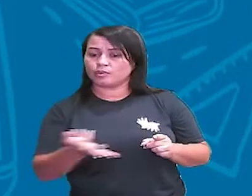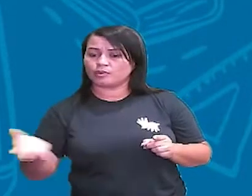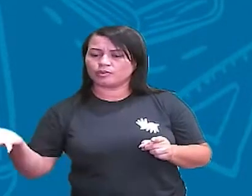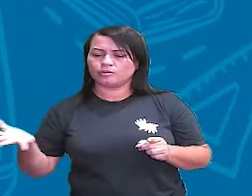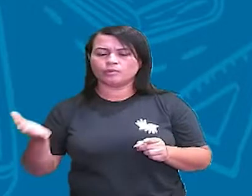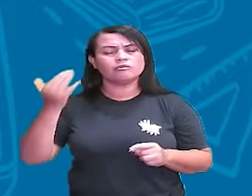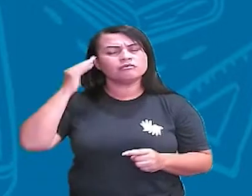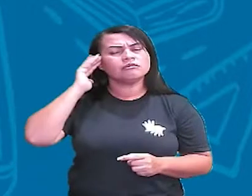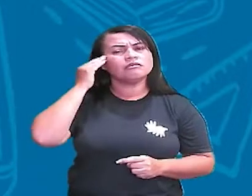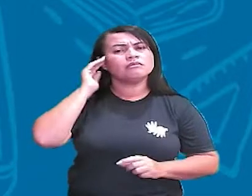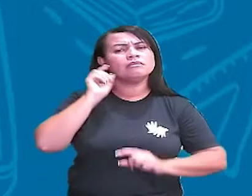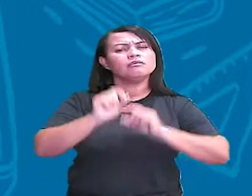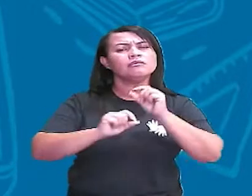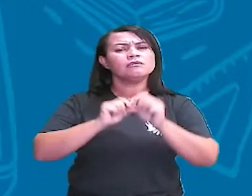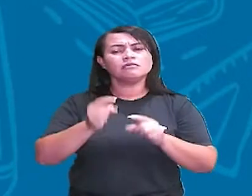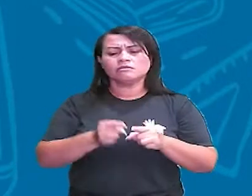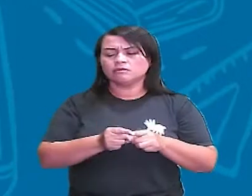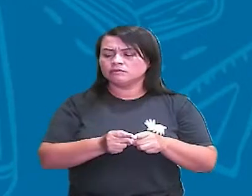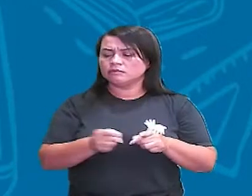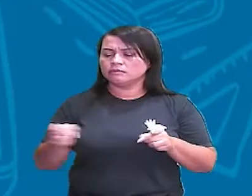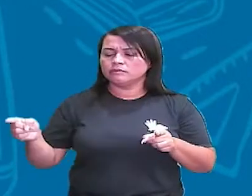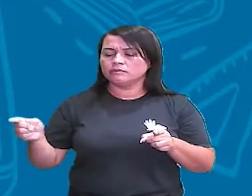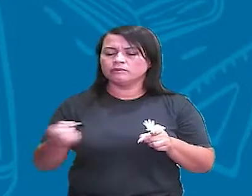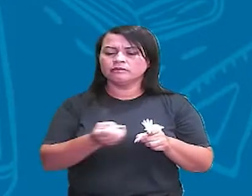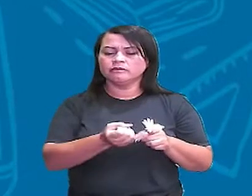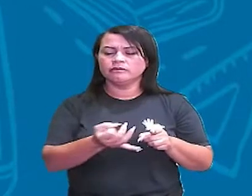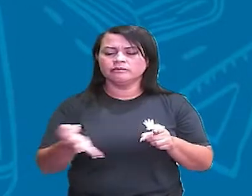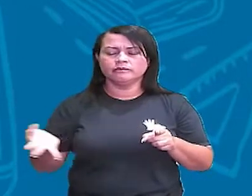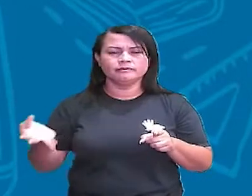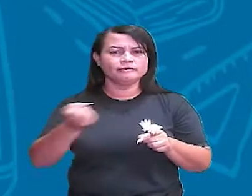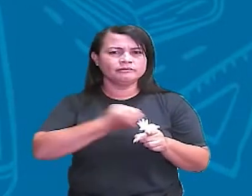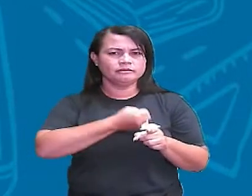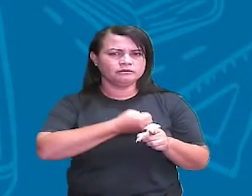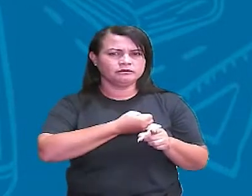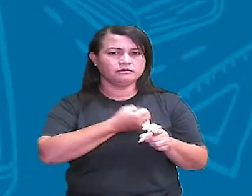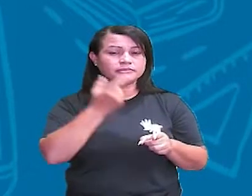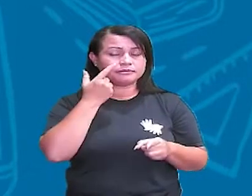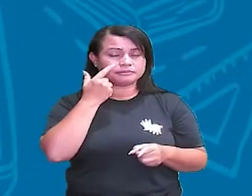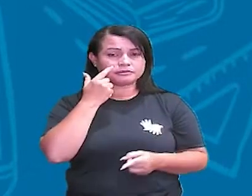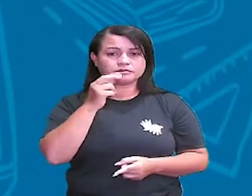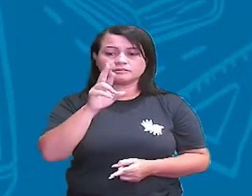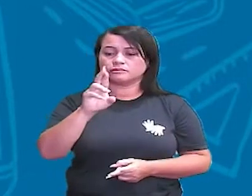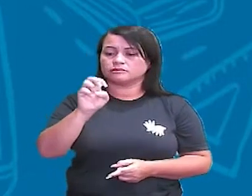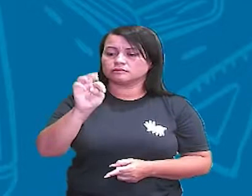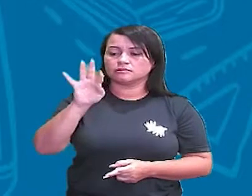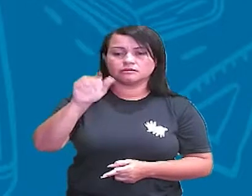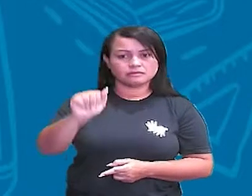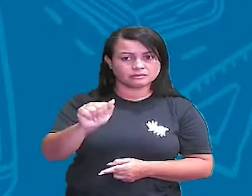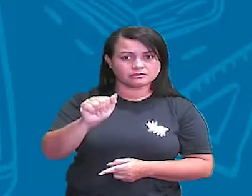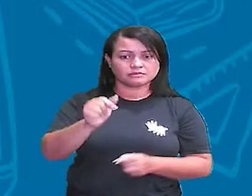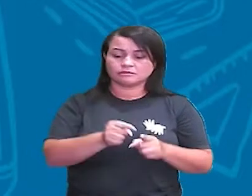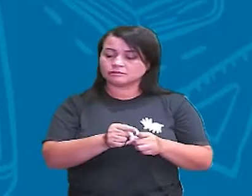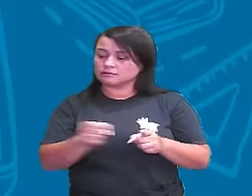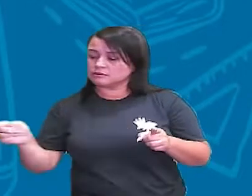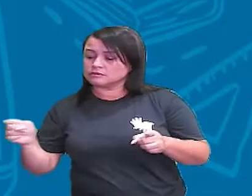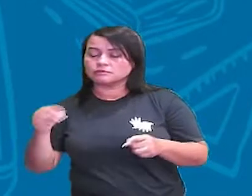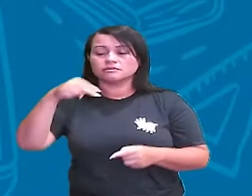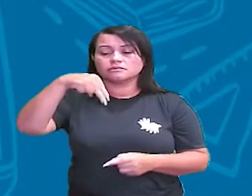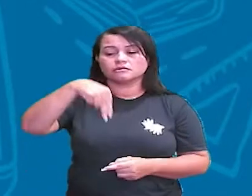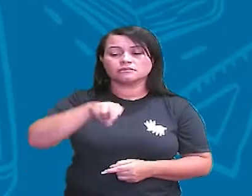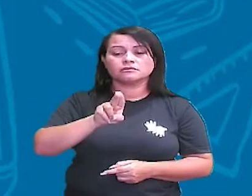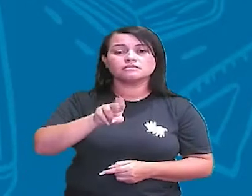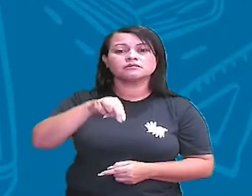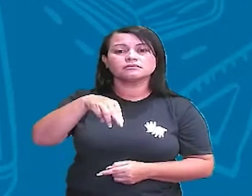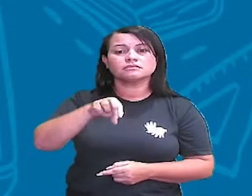precisa entender o que é a reta numérica. O nome já diz, reta numérica. A